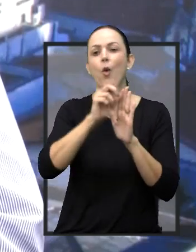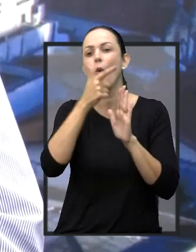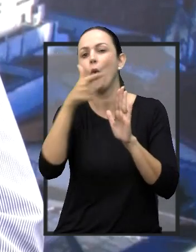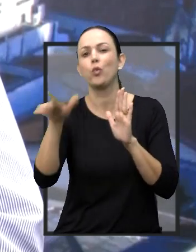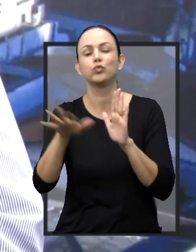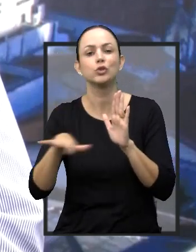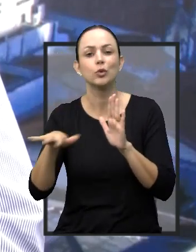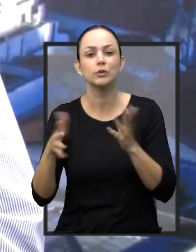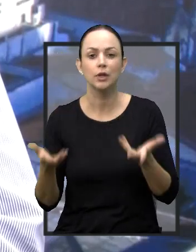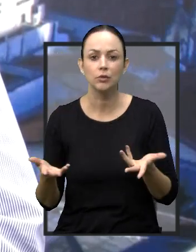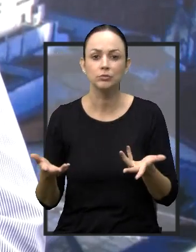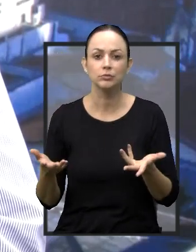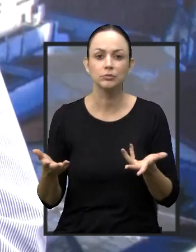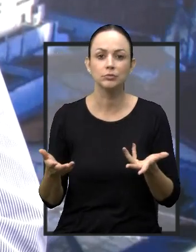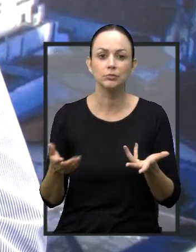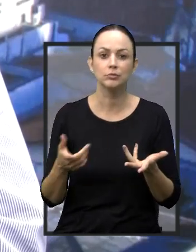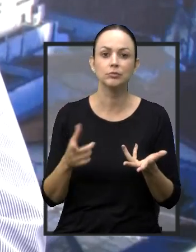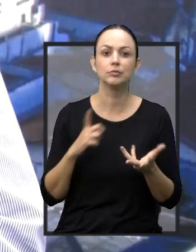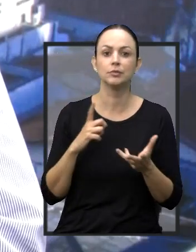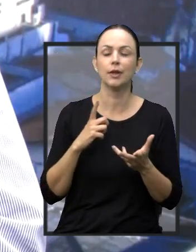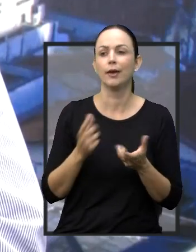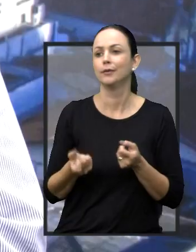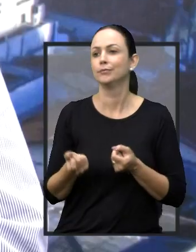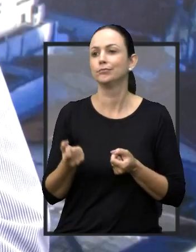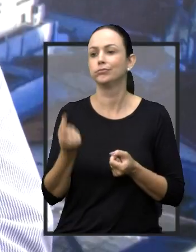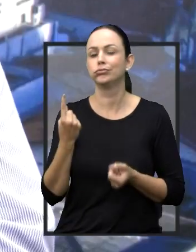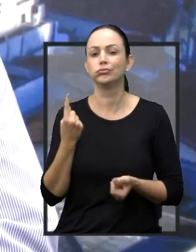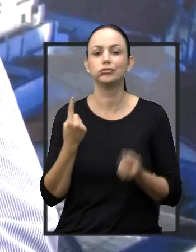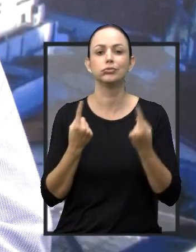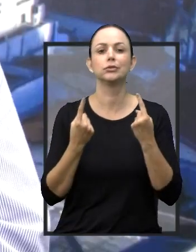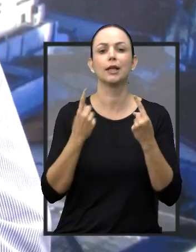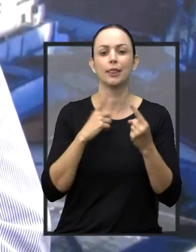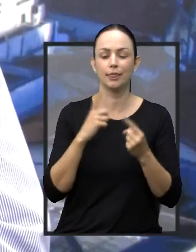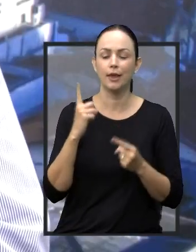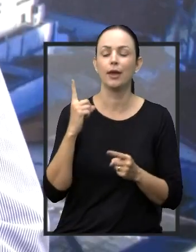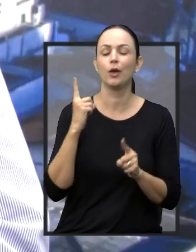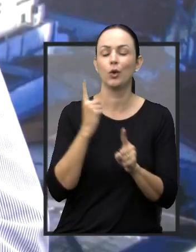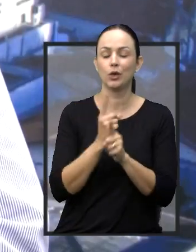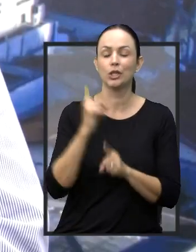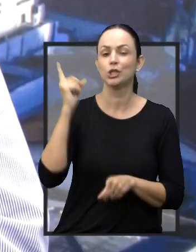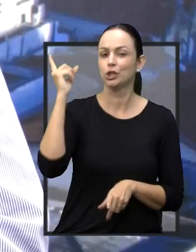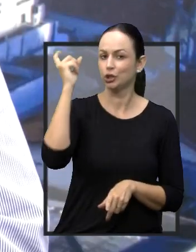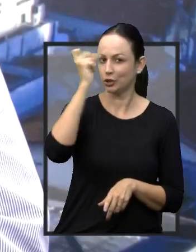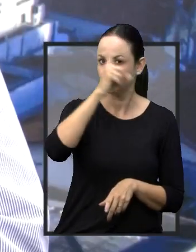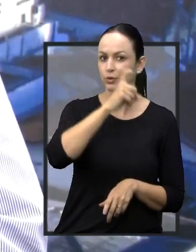Mas, com raríssimas exceções, nós temos encontrado dificuldade, porque,